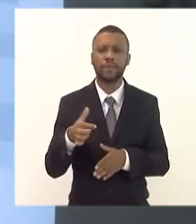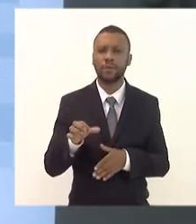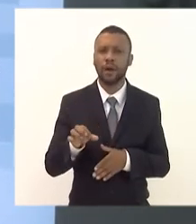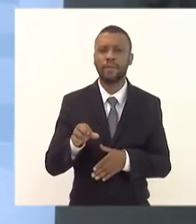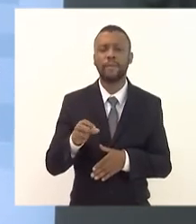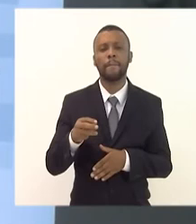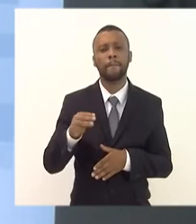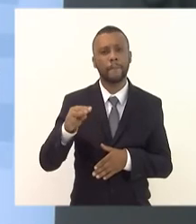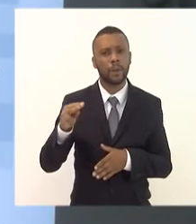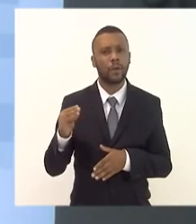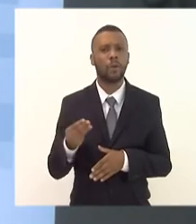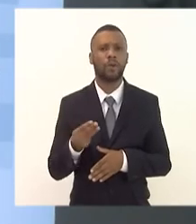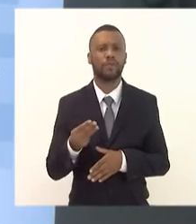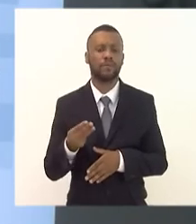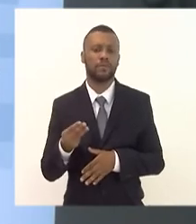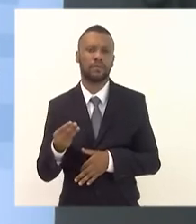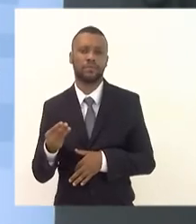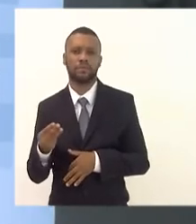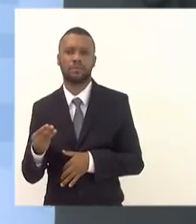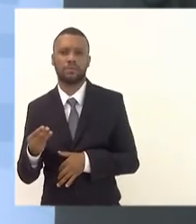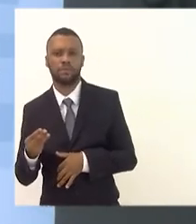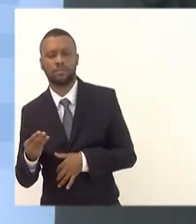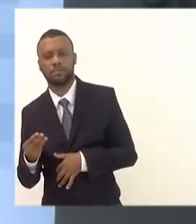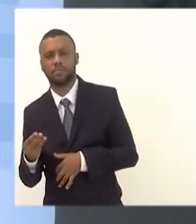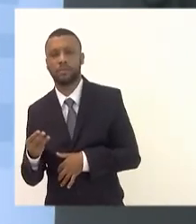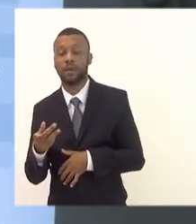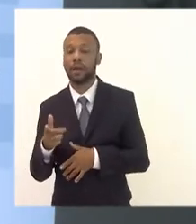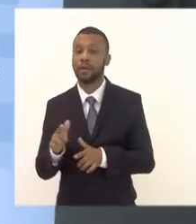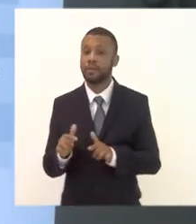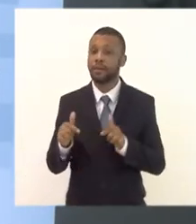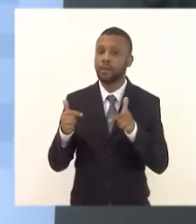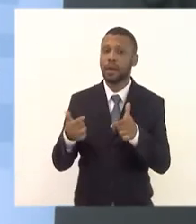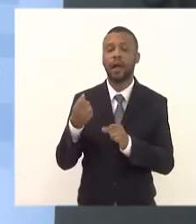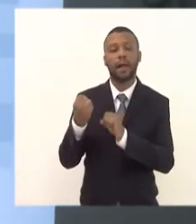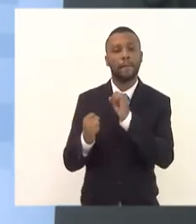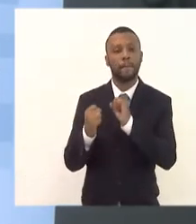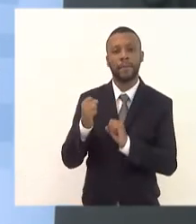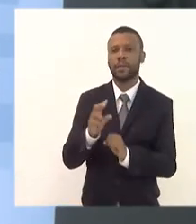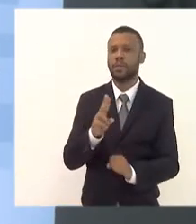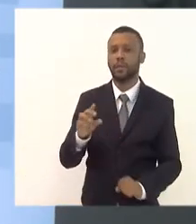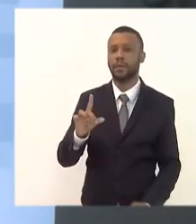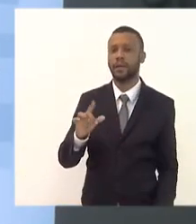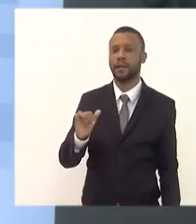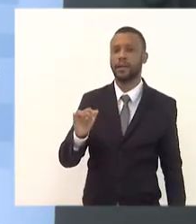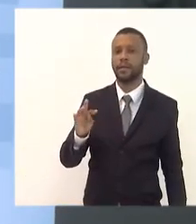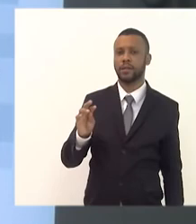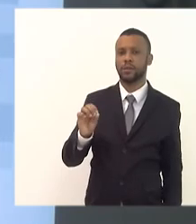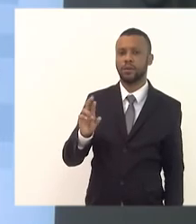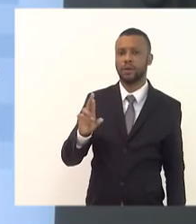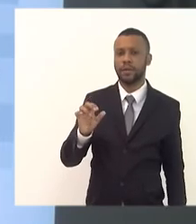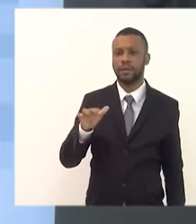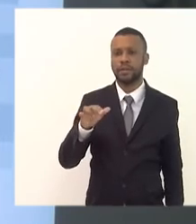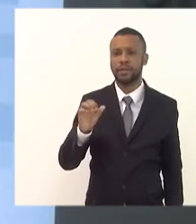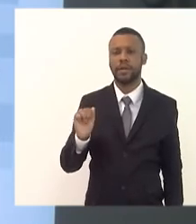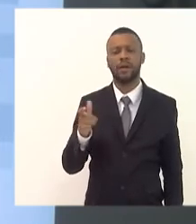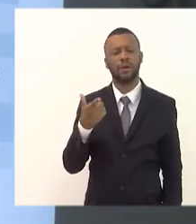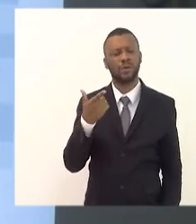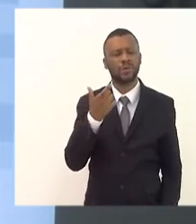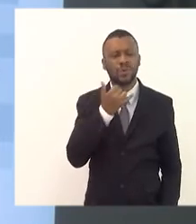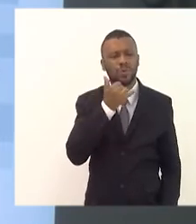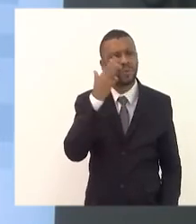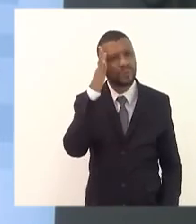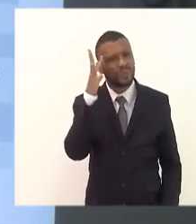e quem vai executar é a Litorânea. Eu não consegui saber a